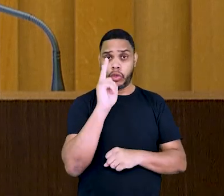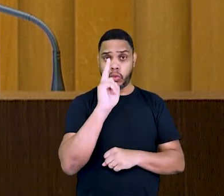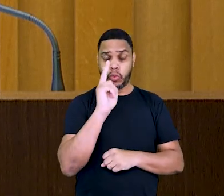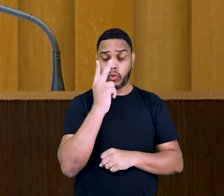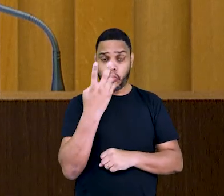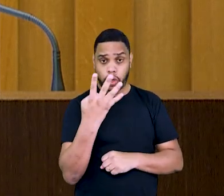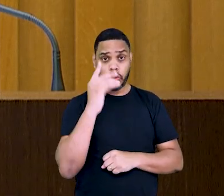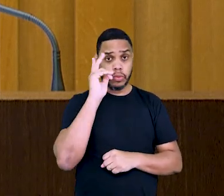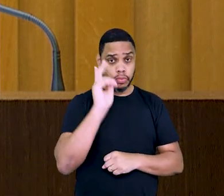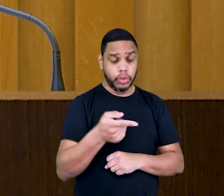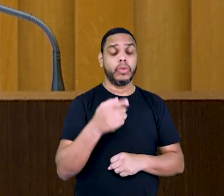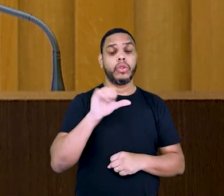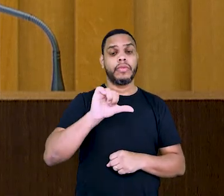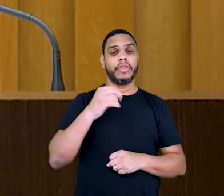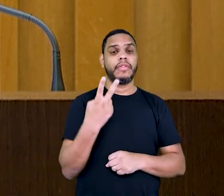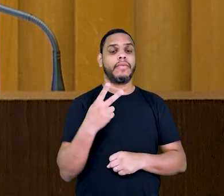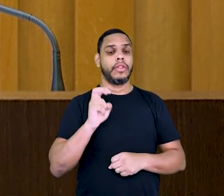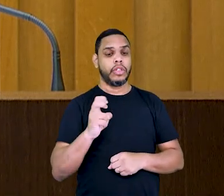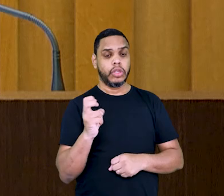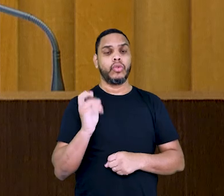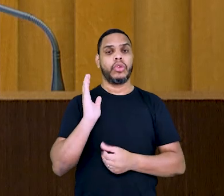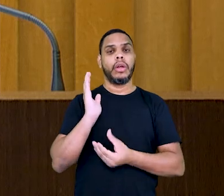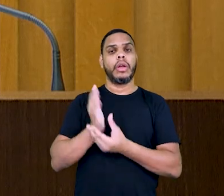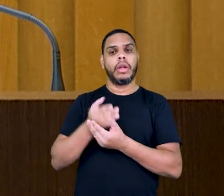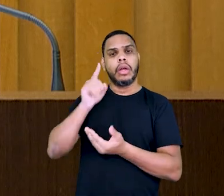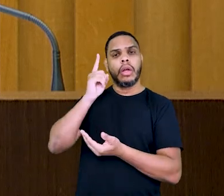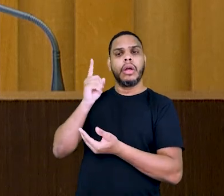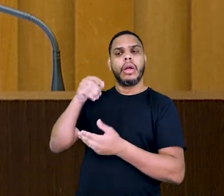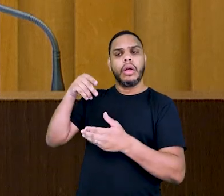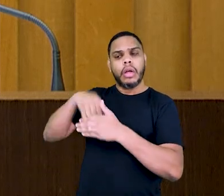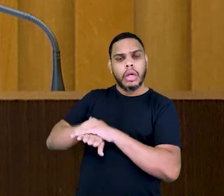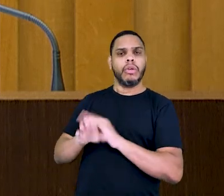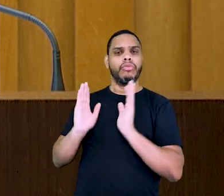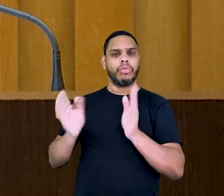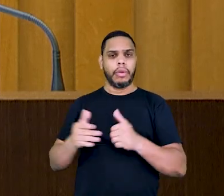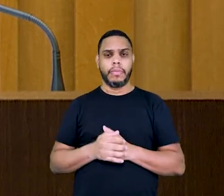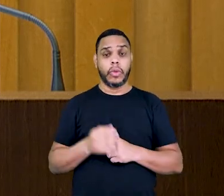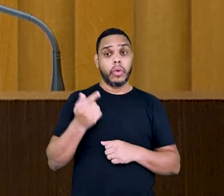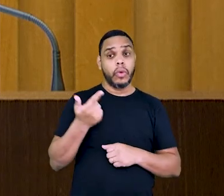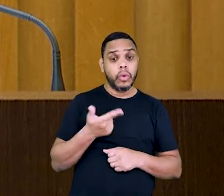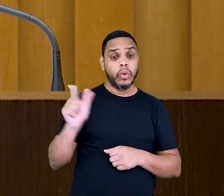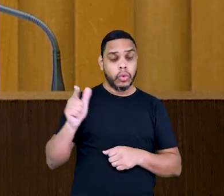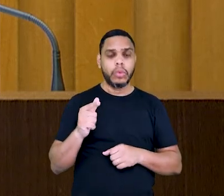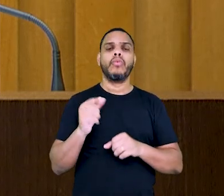24.925 já foram arquivados definitivamente. Outros